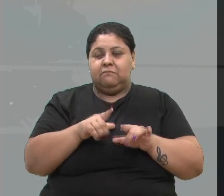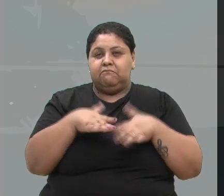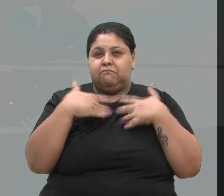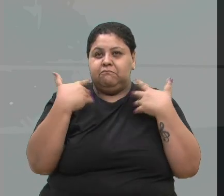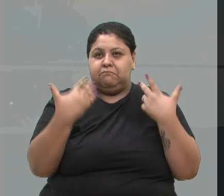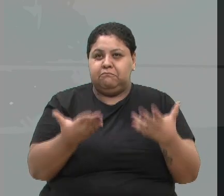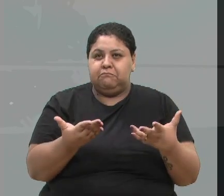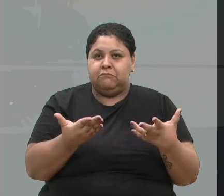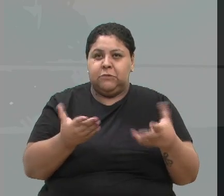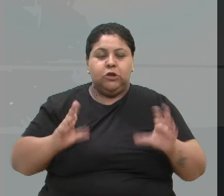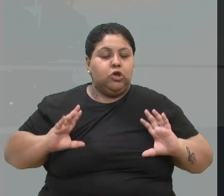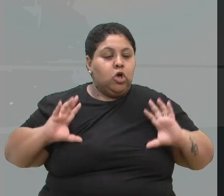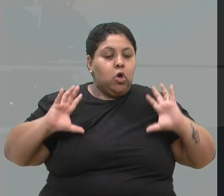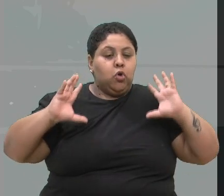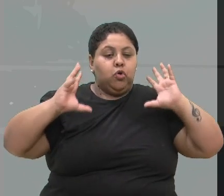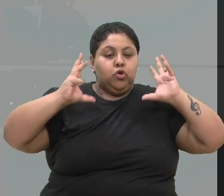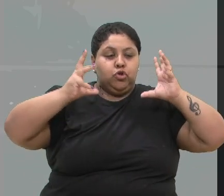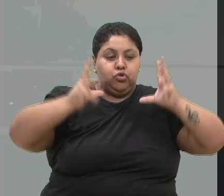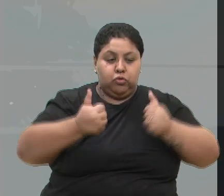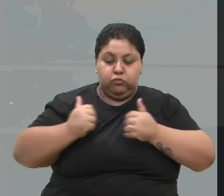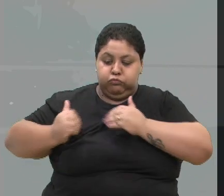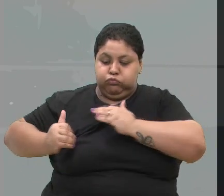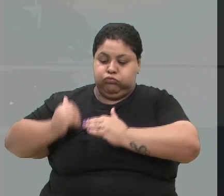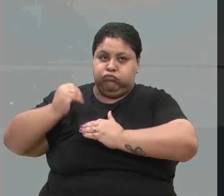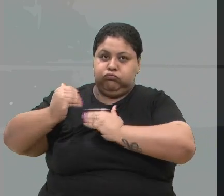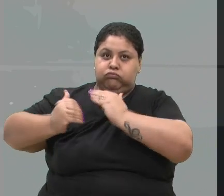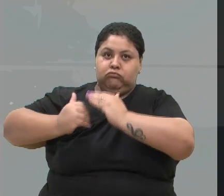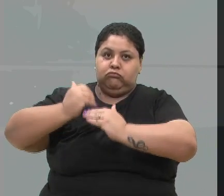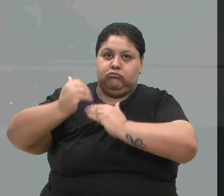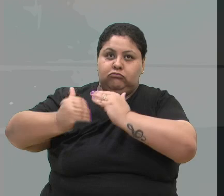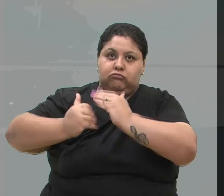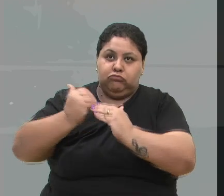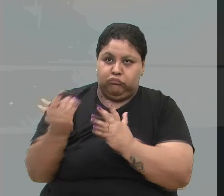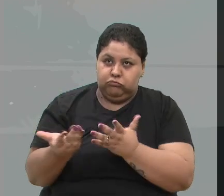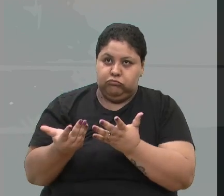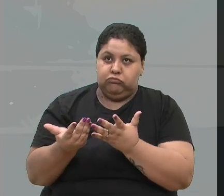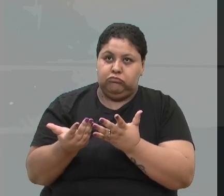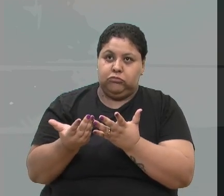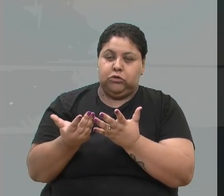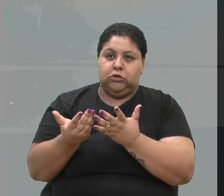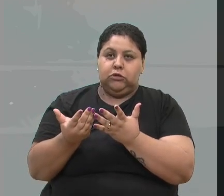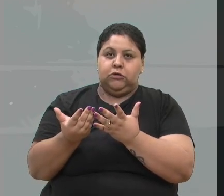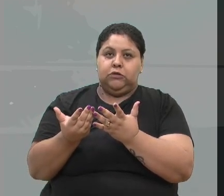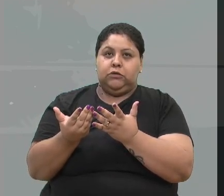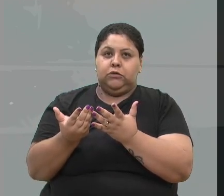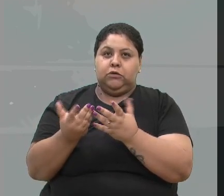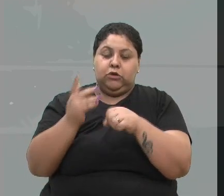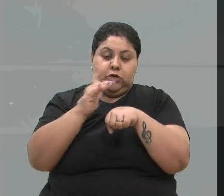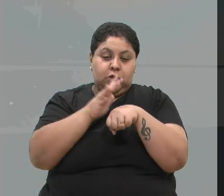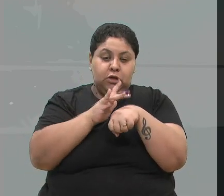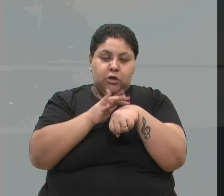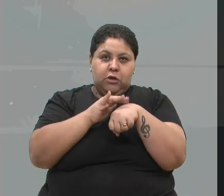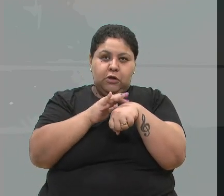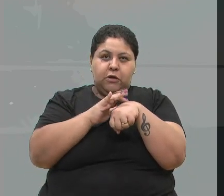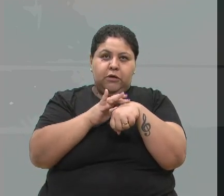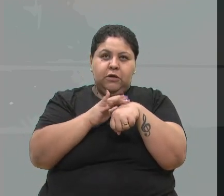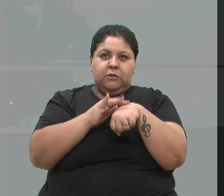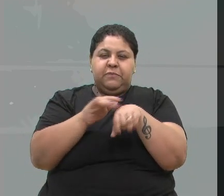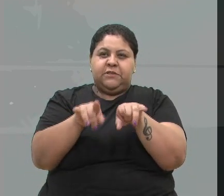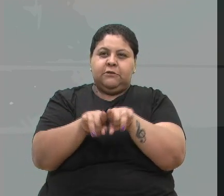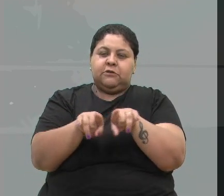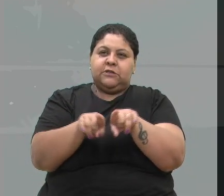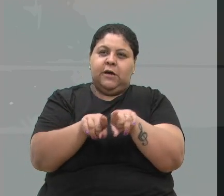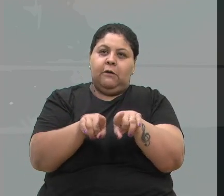então todo o processo de desencadeamento de doenças psicossociais